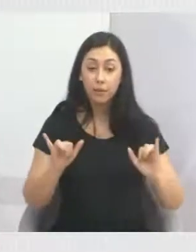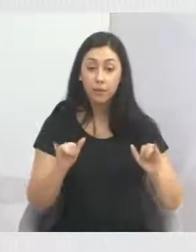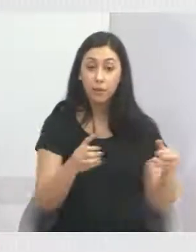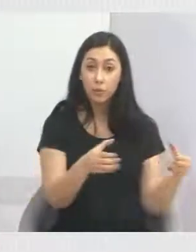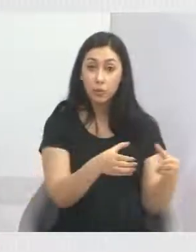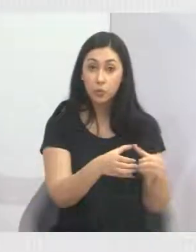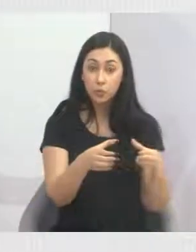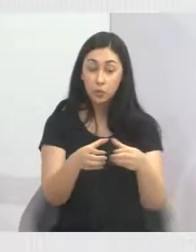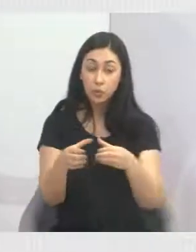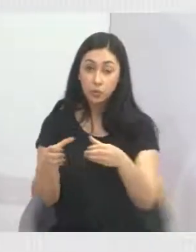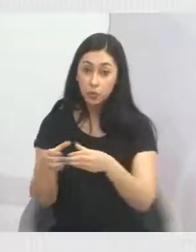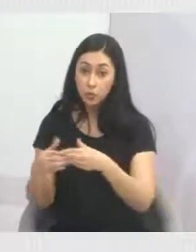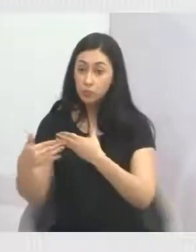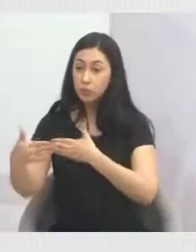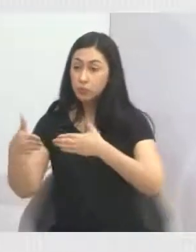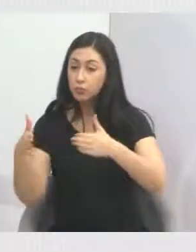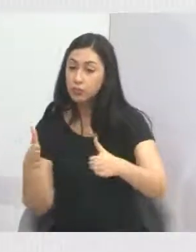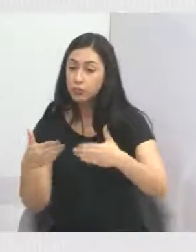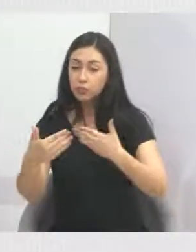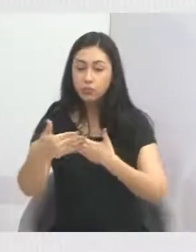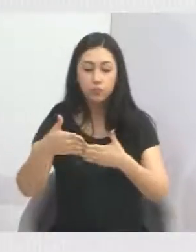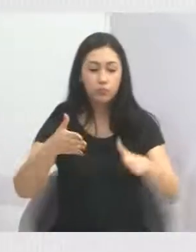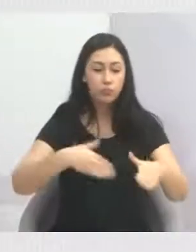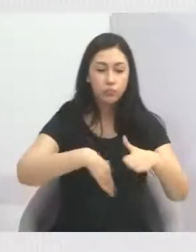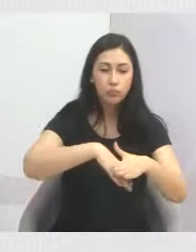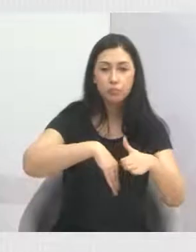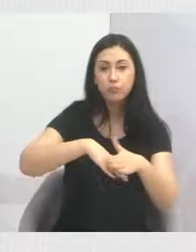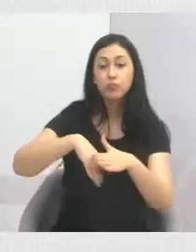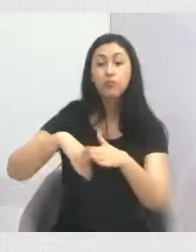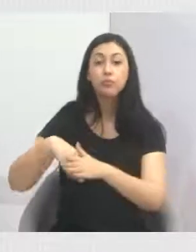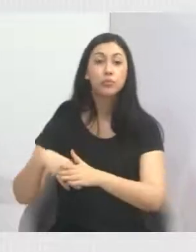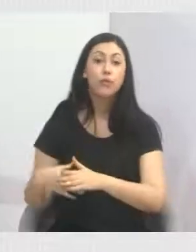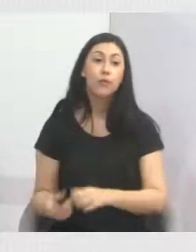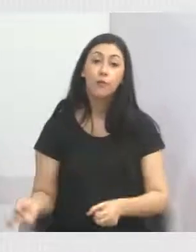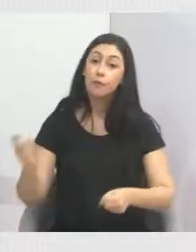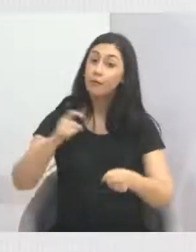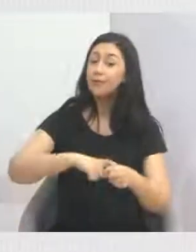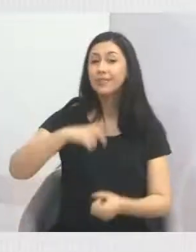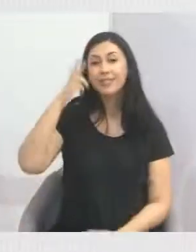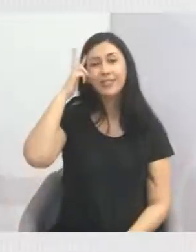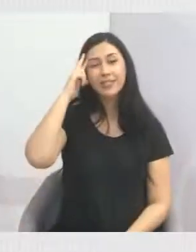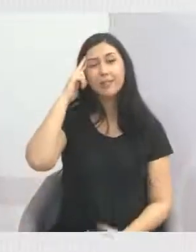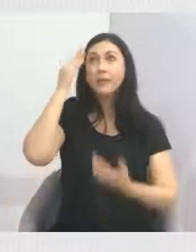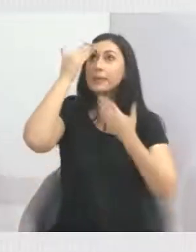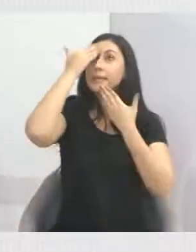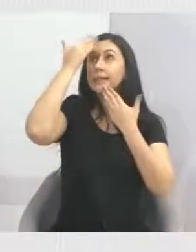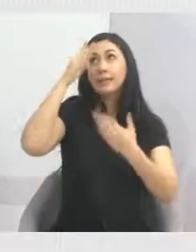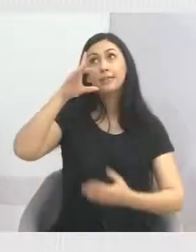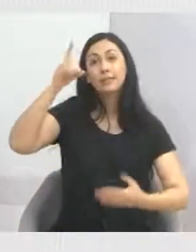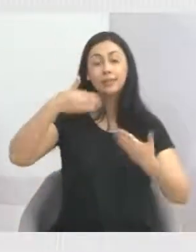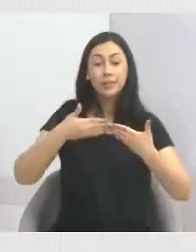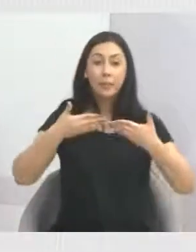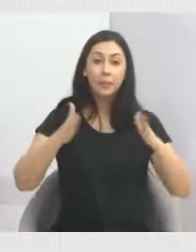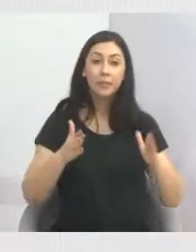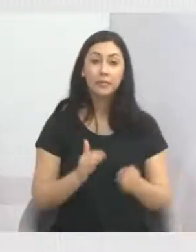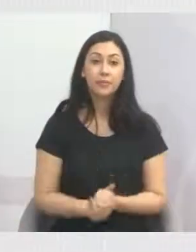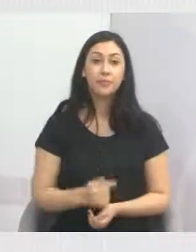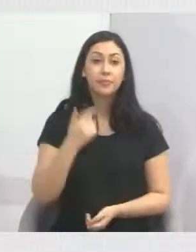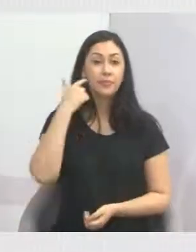categorias e as quadras, os campos estão voltando ao normal. Graças a Deus estão reabrindo. E a